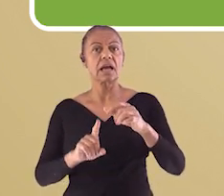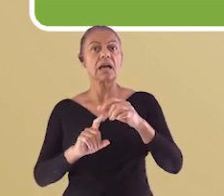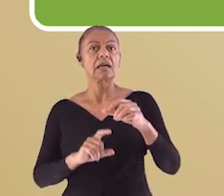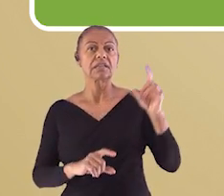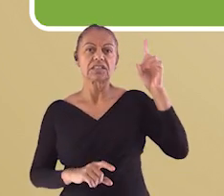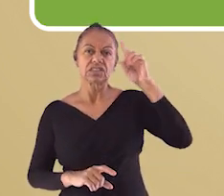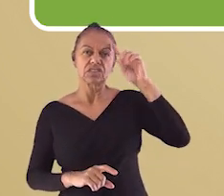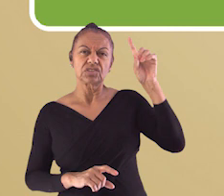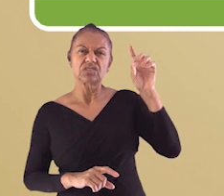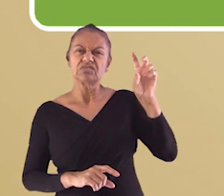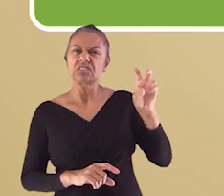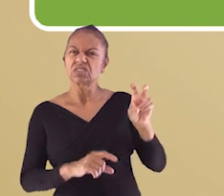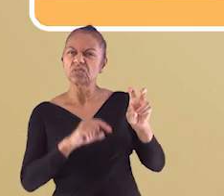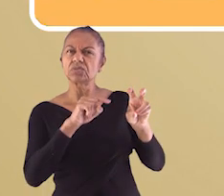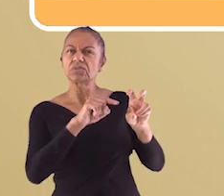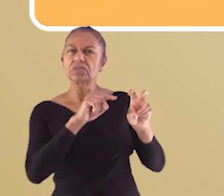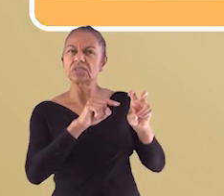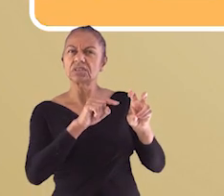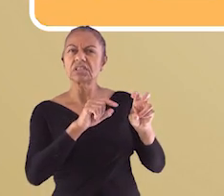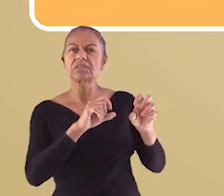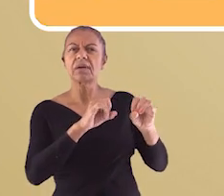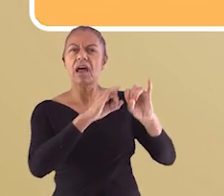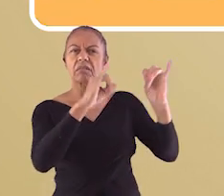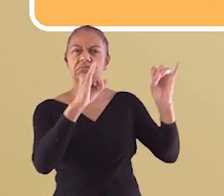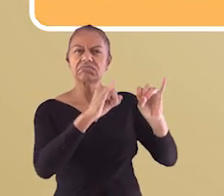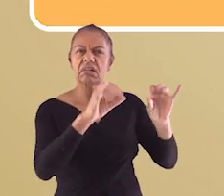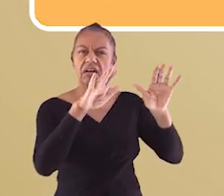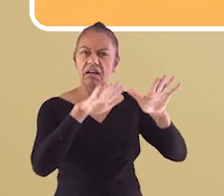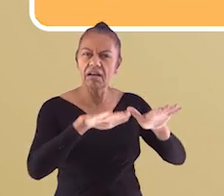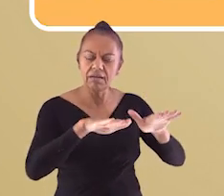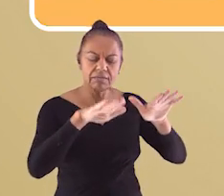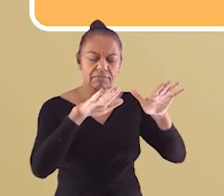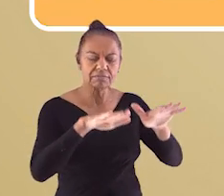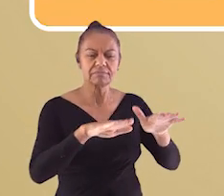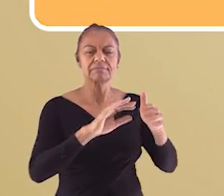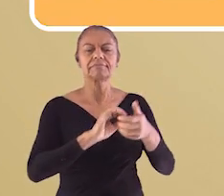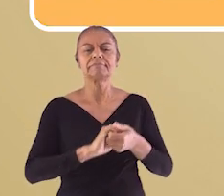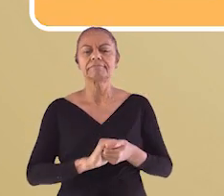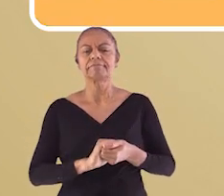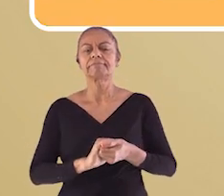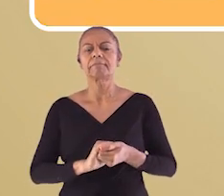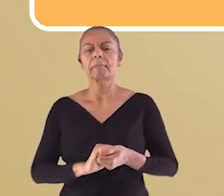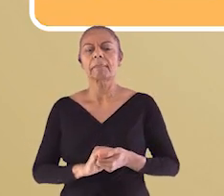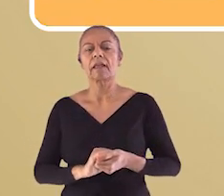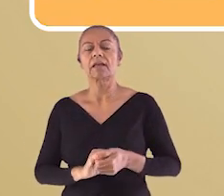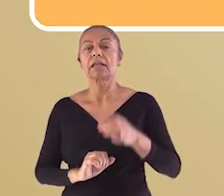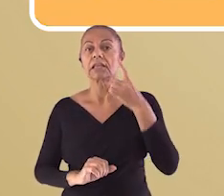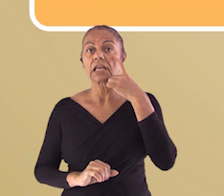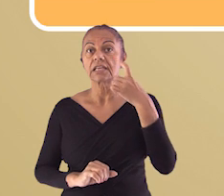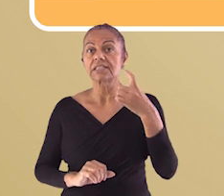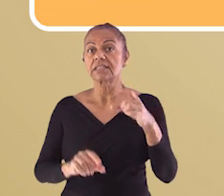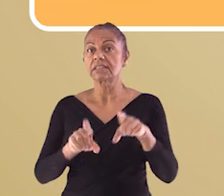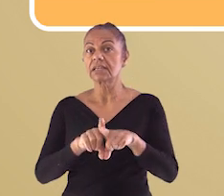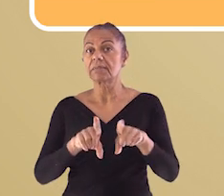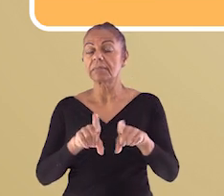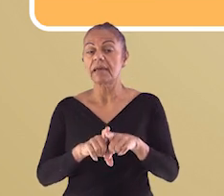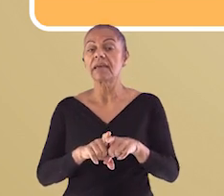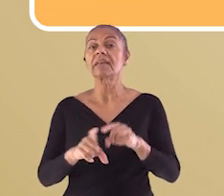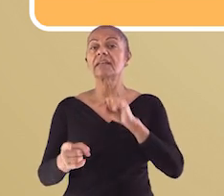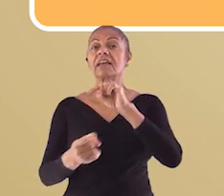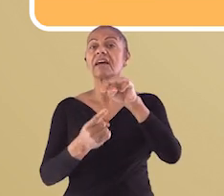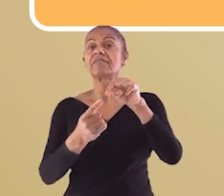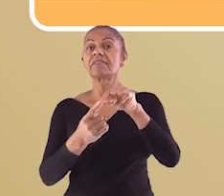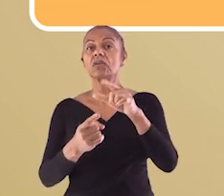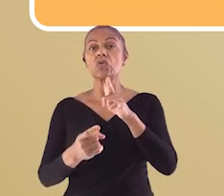seus deuses. O outro aspecto interessante é o calendário que diz respeito ao Rio Nilo. Apesar da divisão